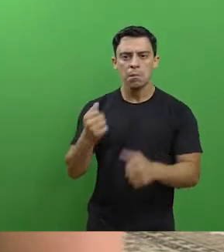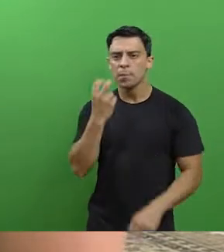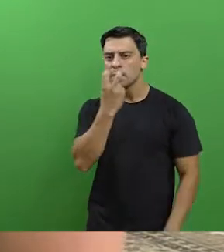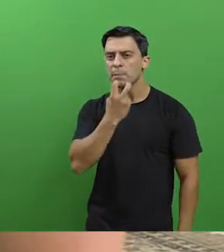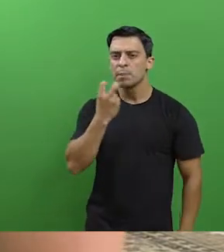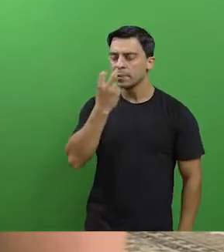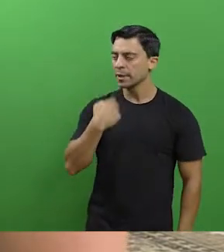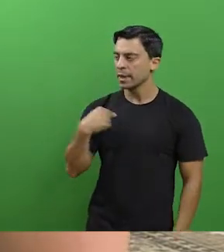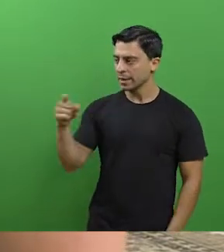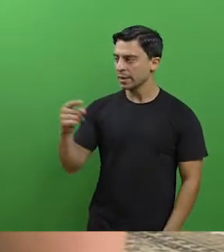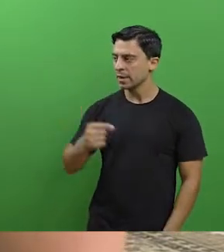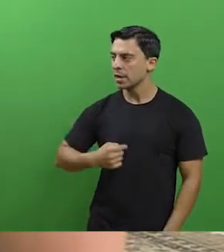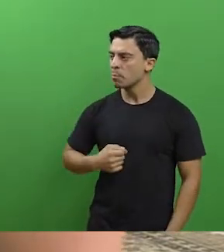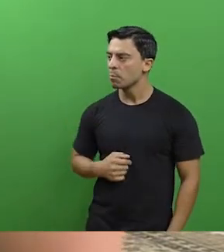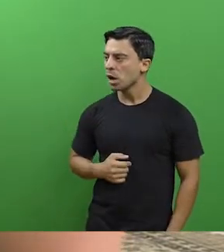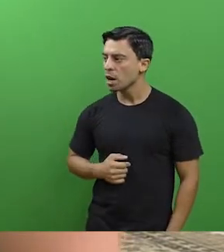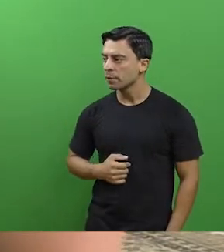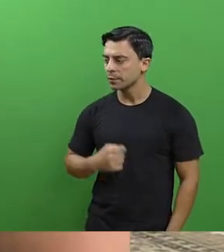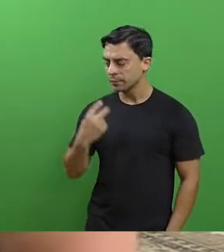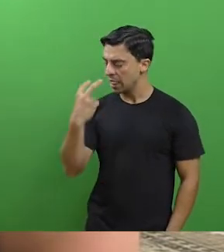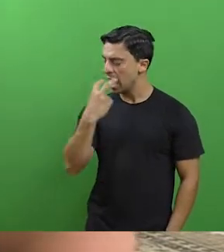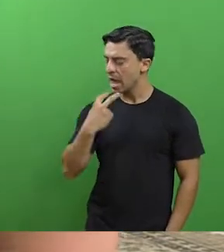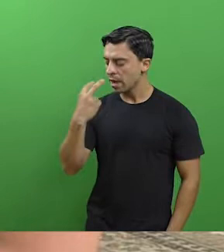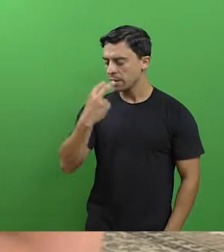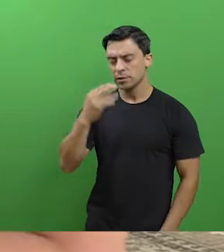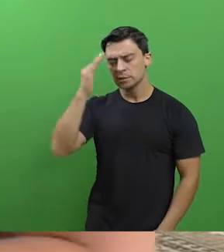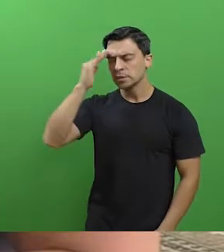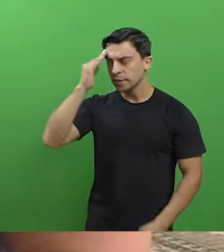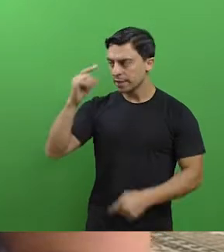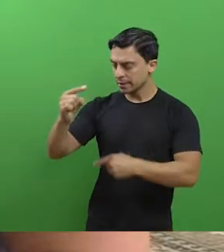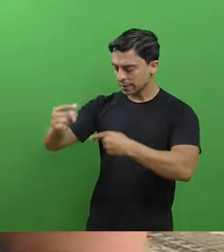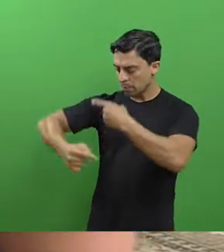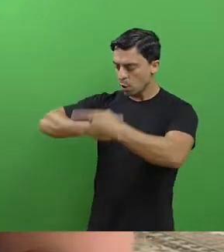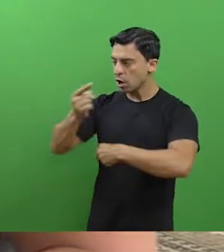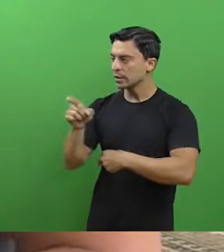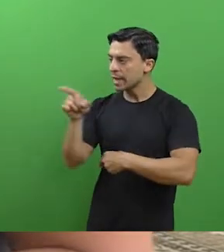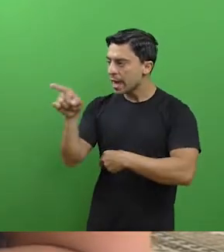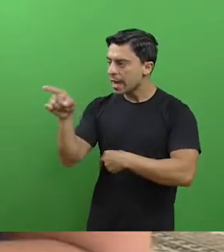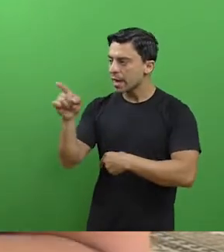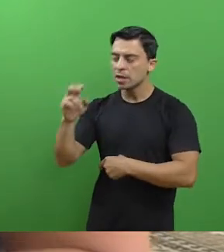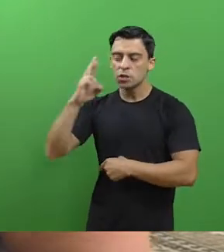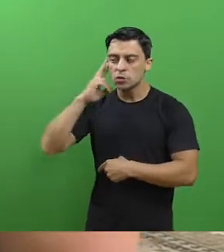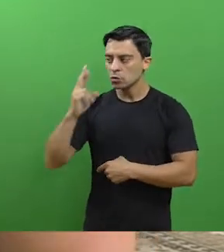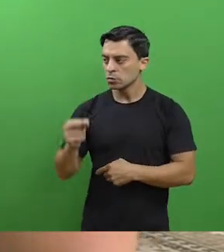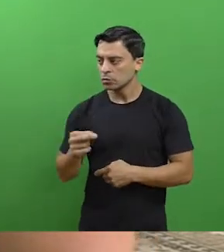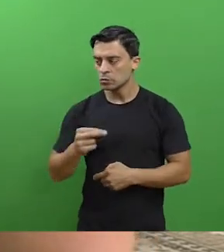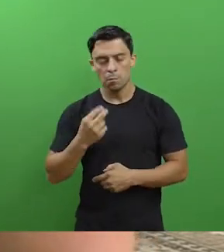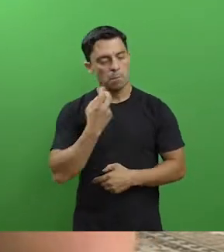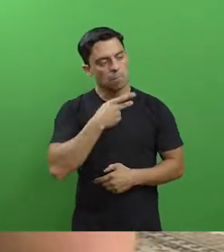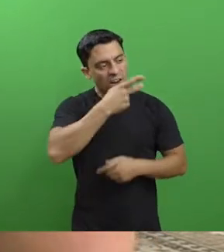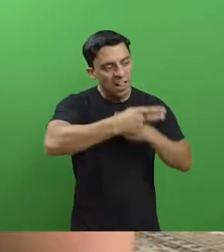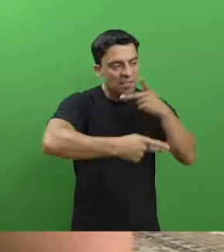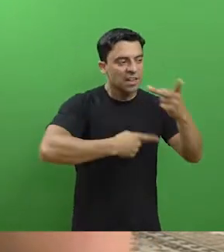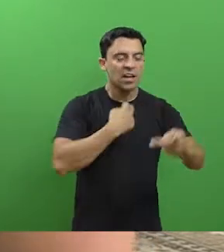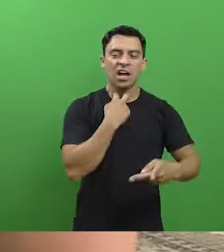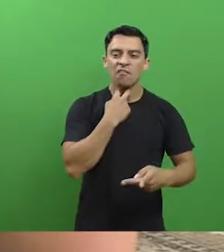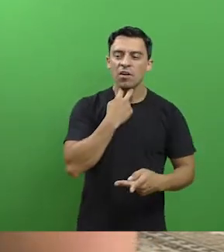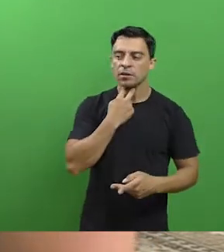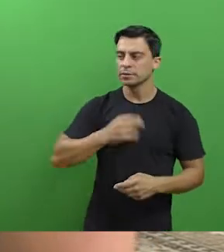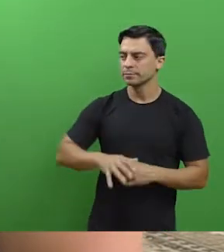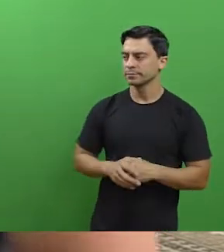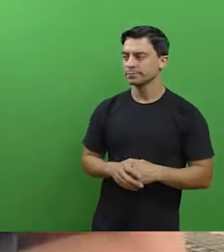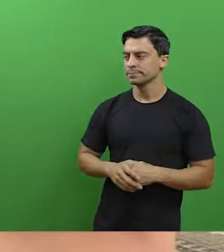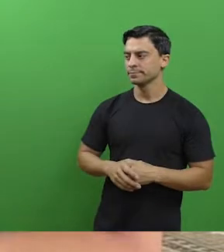lábios e vai me entender. Depois, se ele quiser se expressar, ele vai falar algumas coisas. Então, o que eu achei importante,